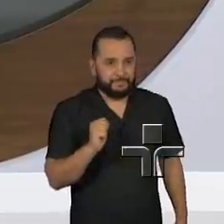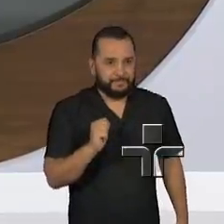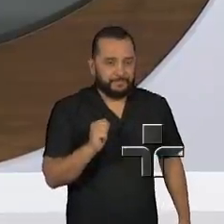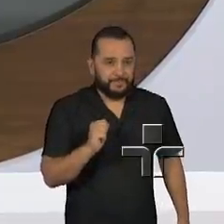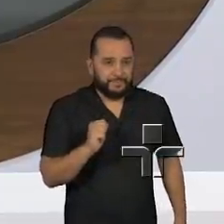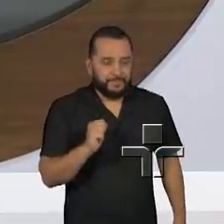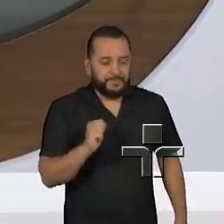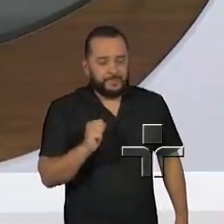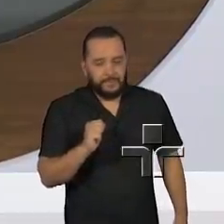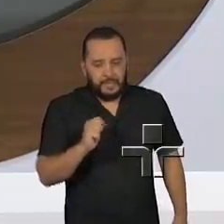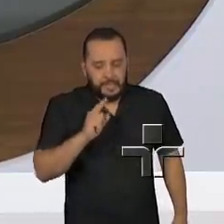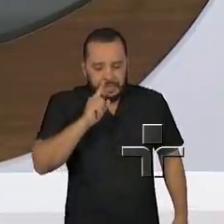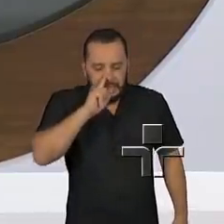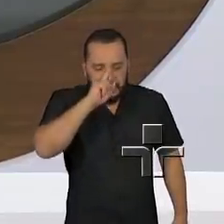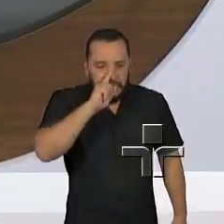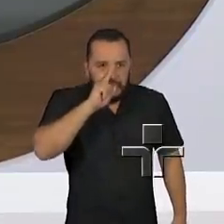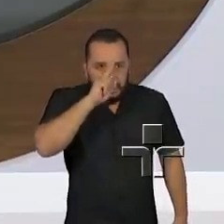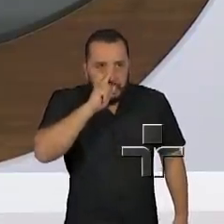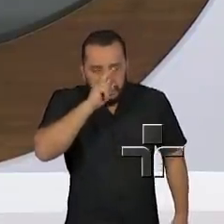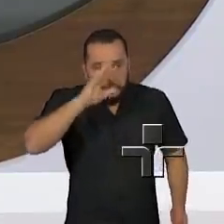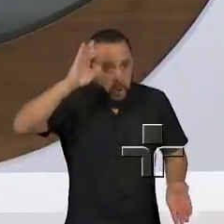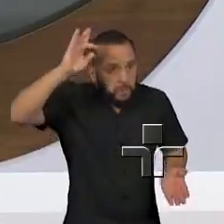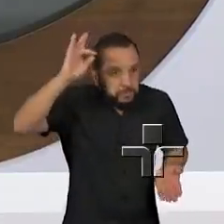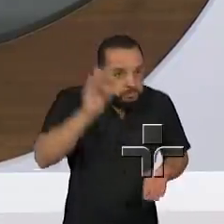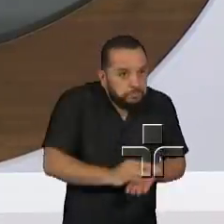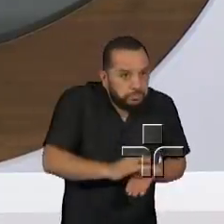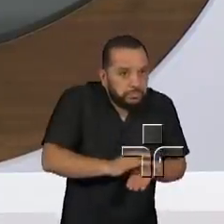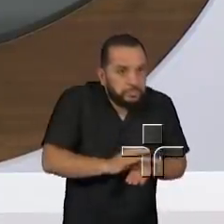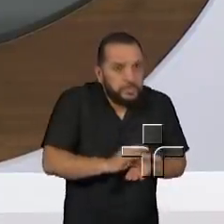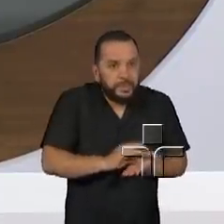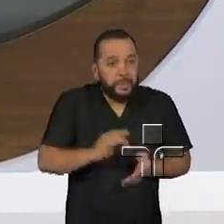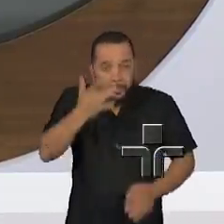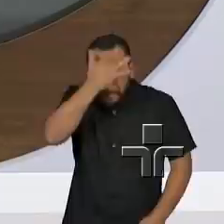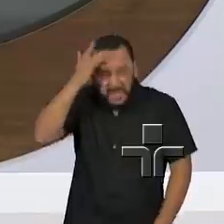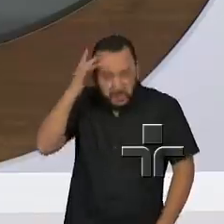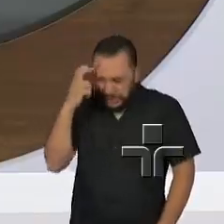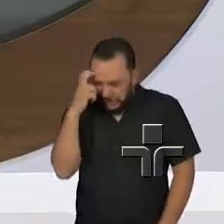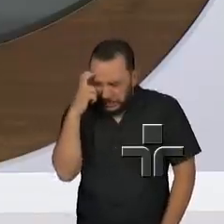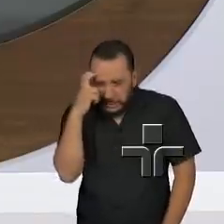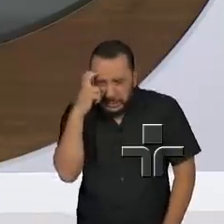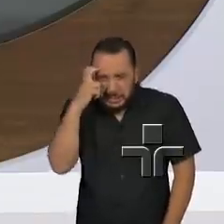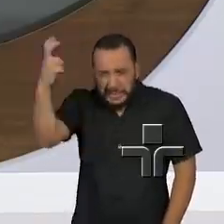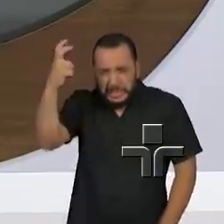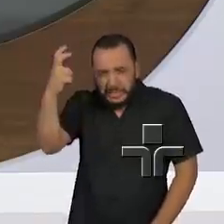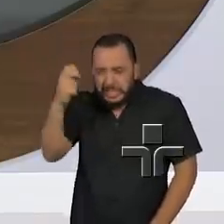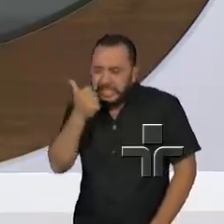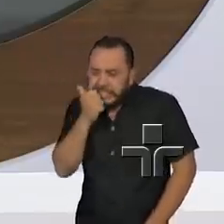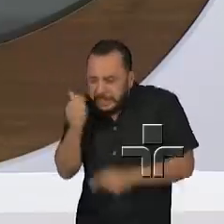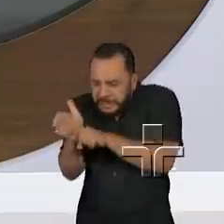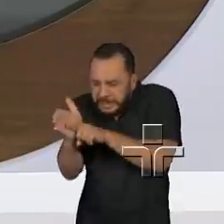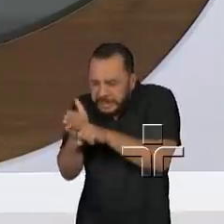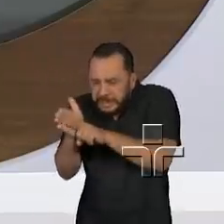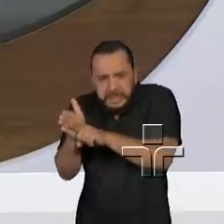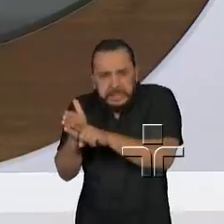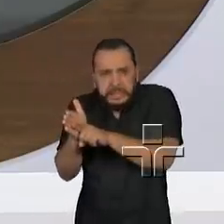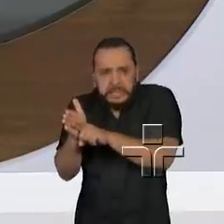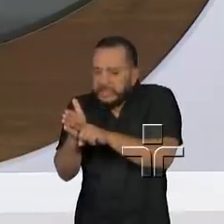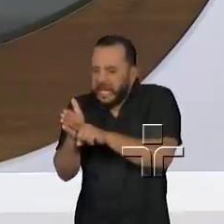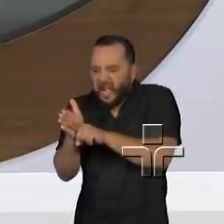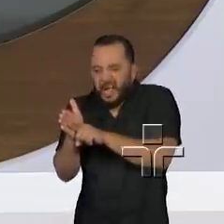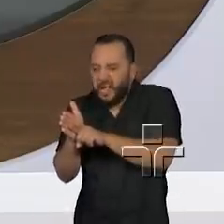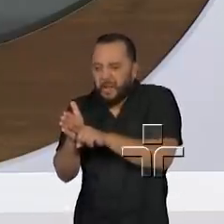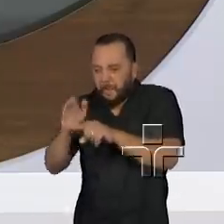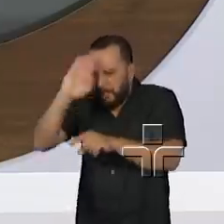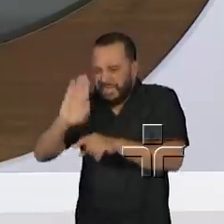qual é o risco concreto que a gente tem de uma fuga de cérebros do país? Ela já está em andamento ou ainda